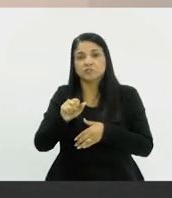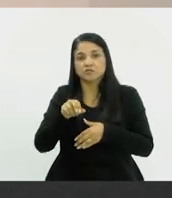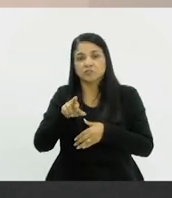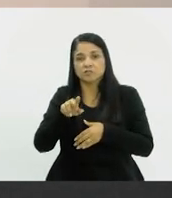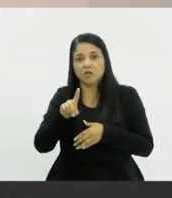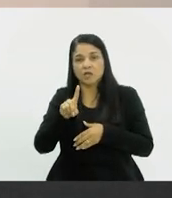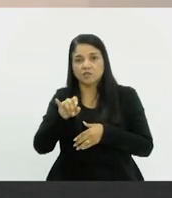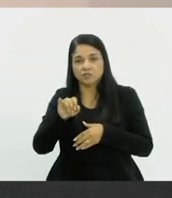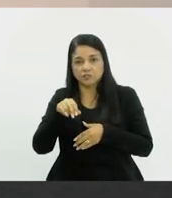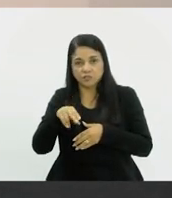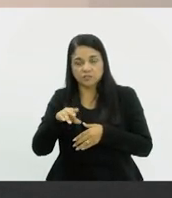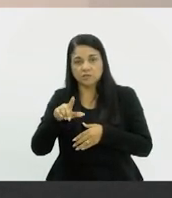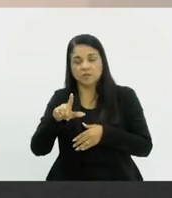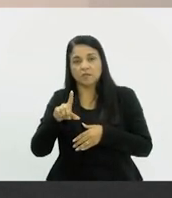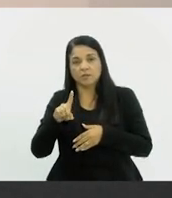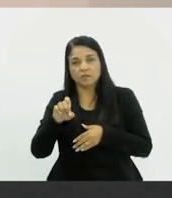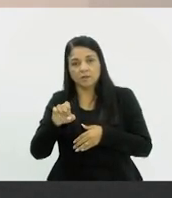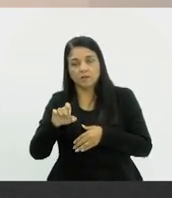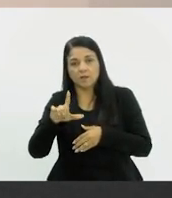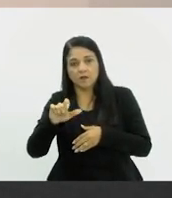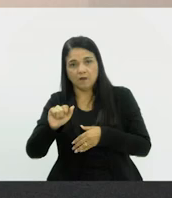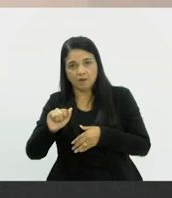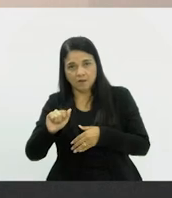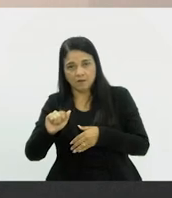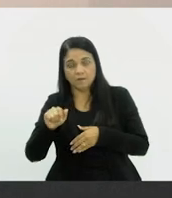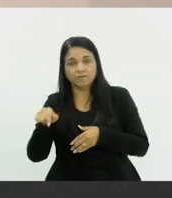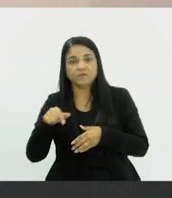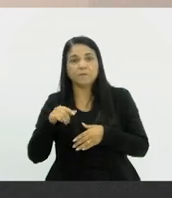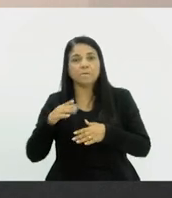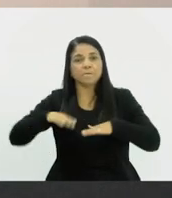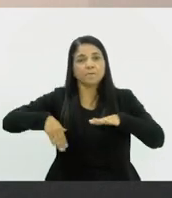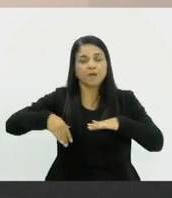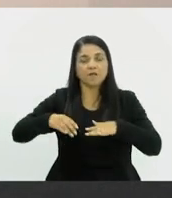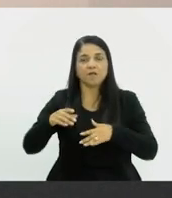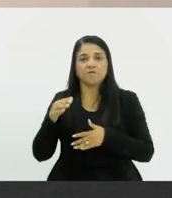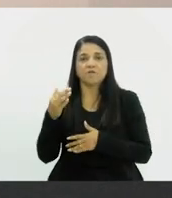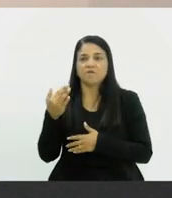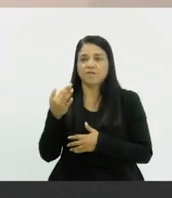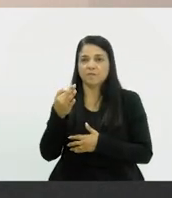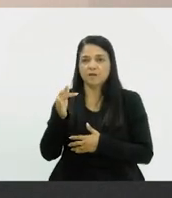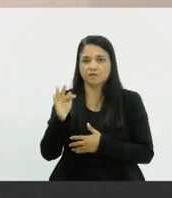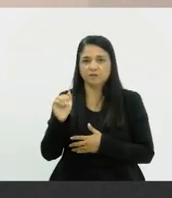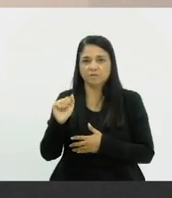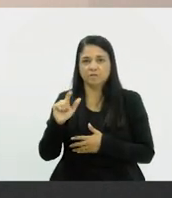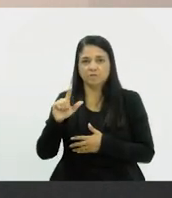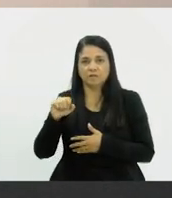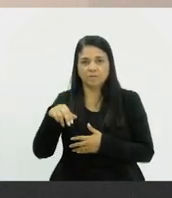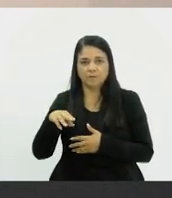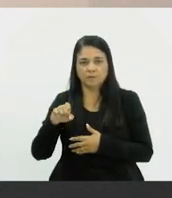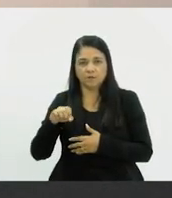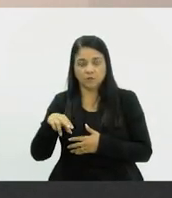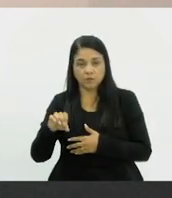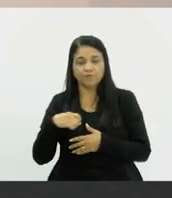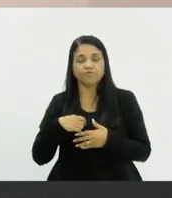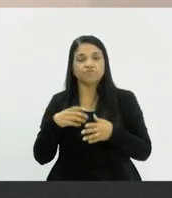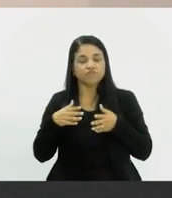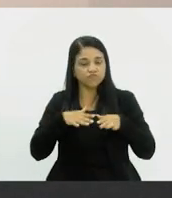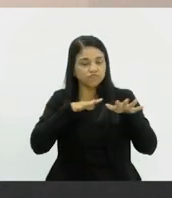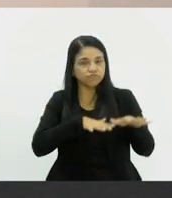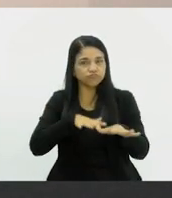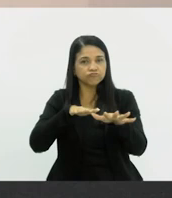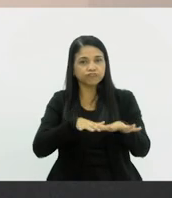Panema né e a partir das 16:20 a saída do nosso cortejo da nossa celeb sobre a